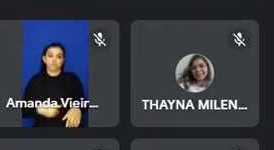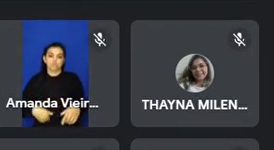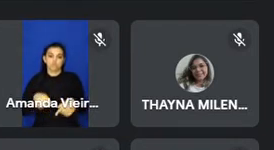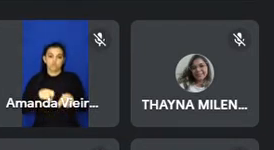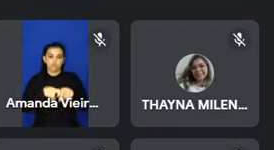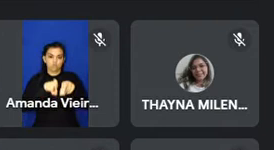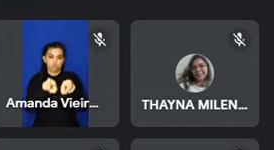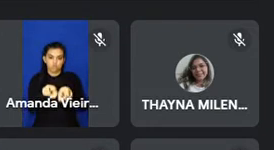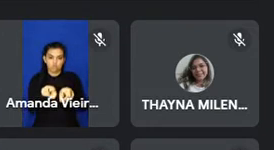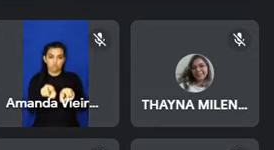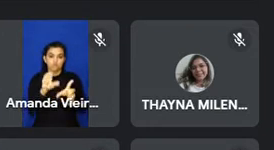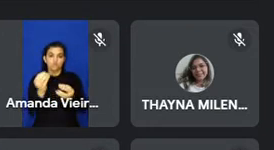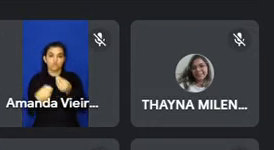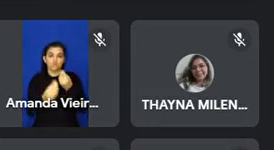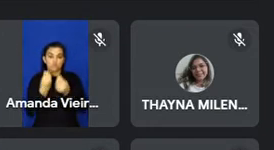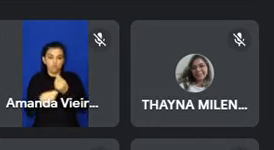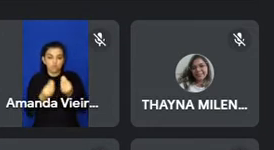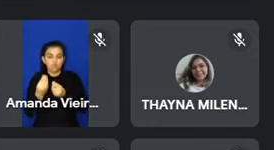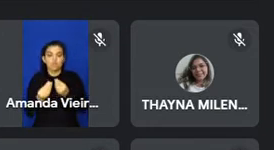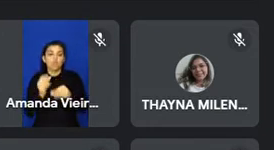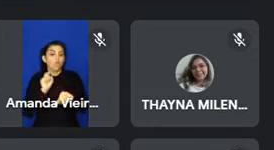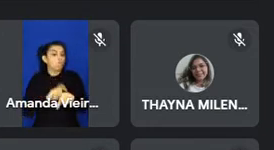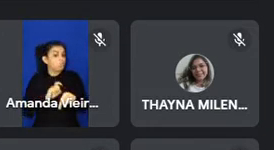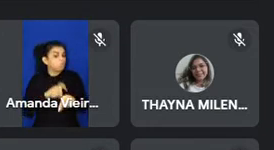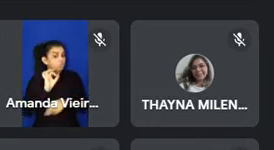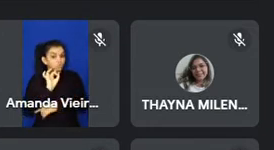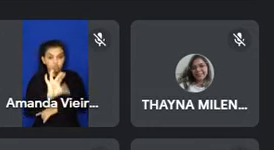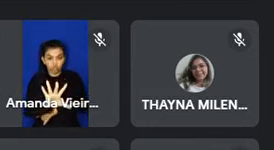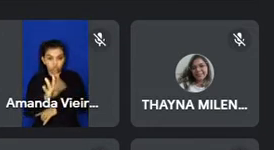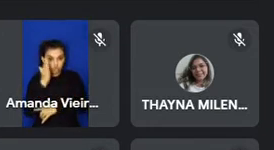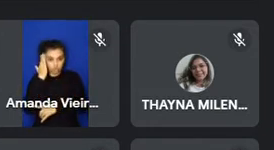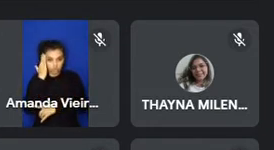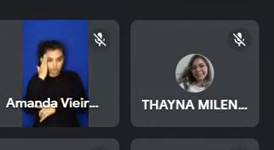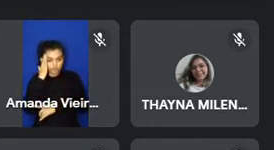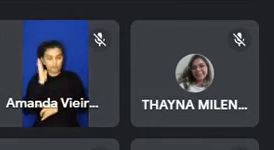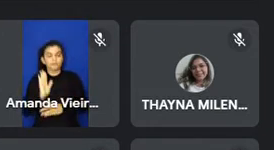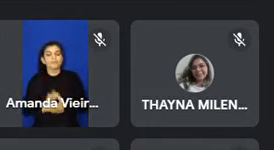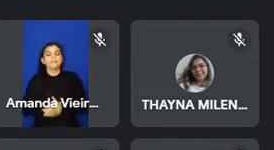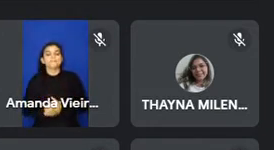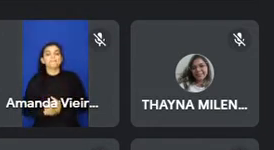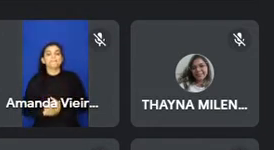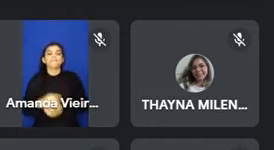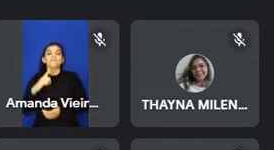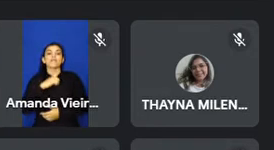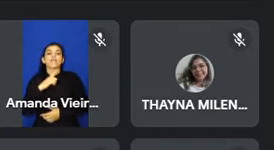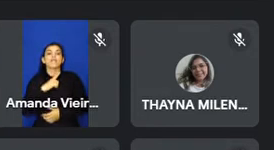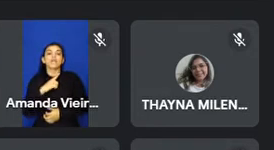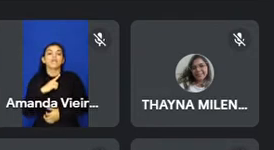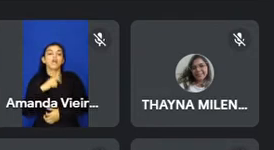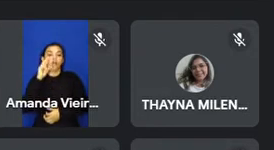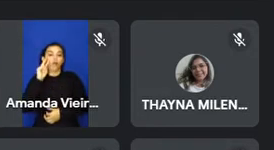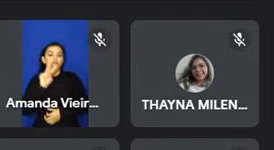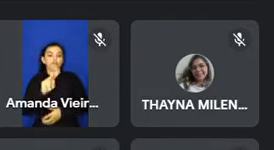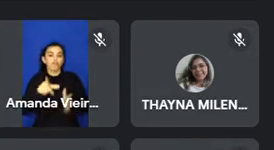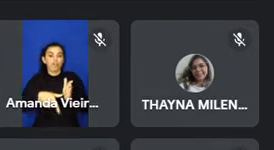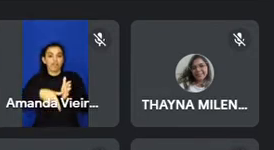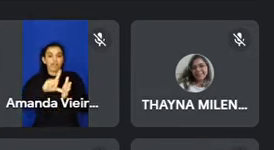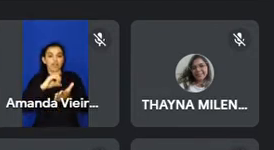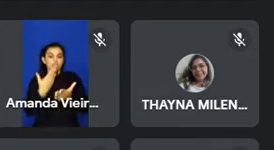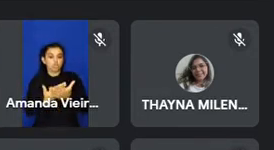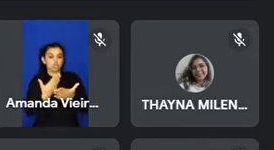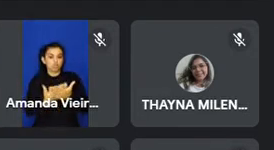apenas no momento do parto, certo? Isso acarreta em quê? Nós vimos lá na aula de anticorpos e também na aula de